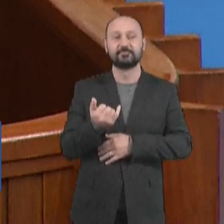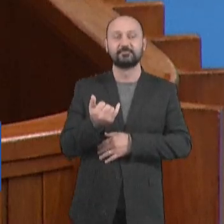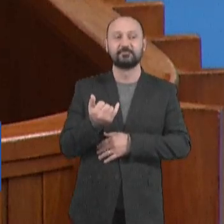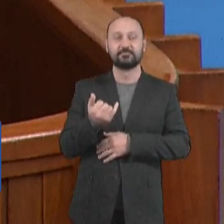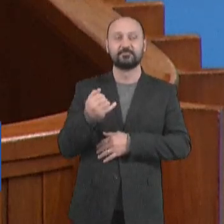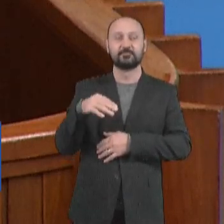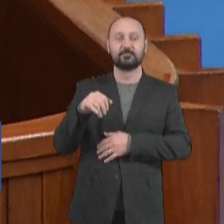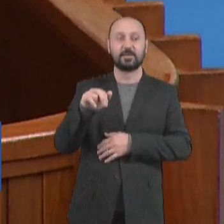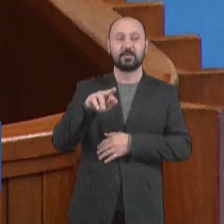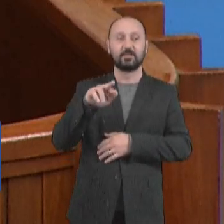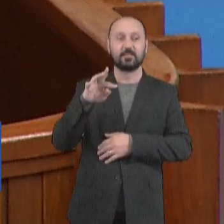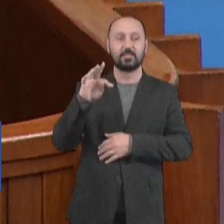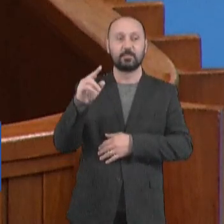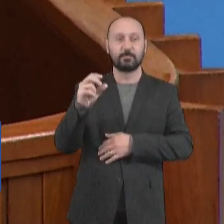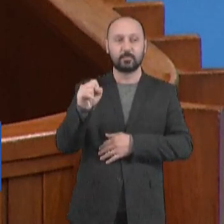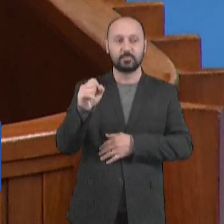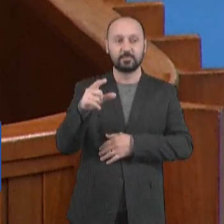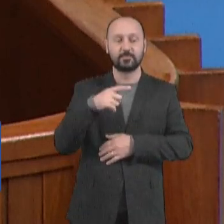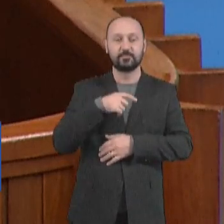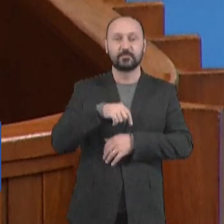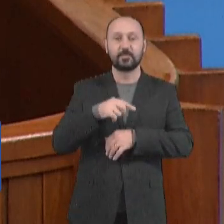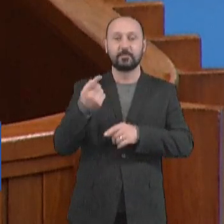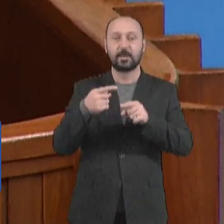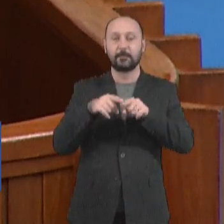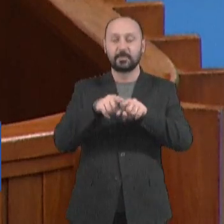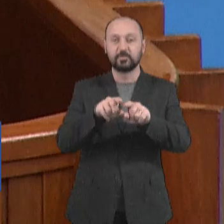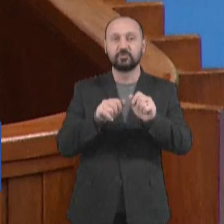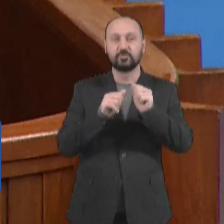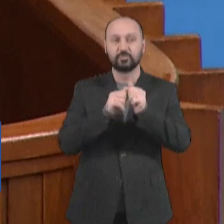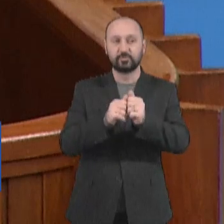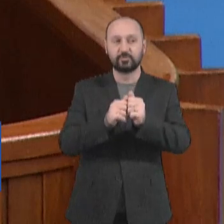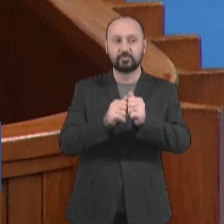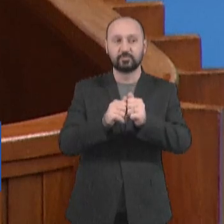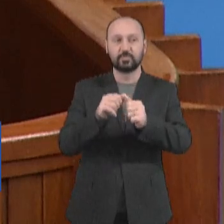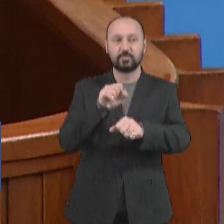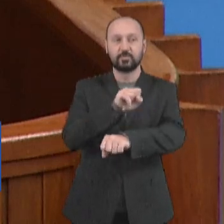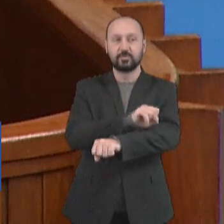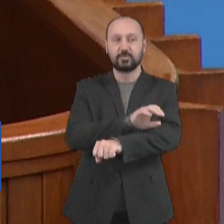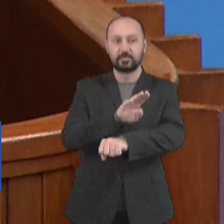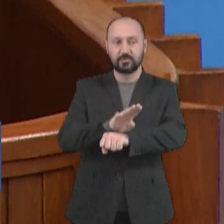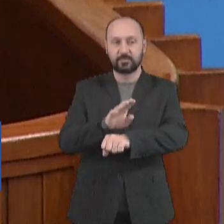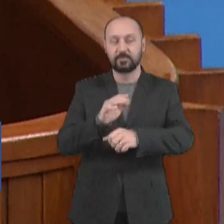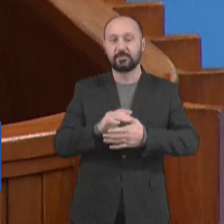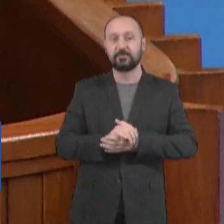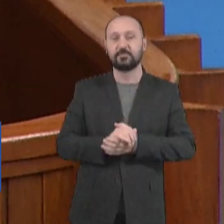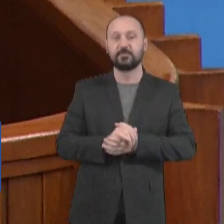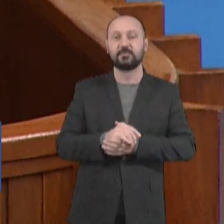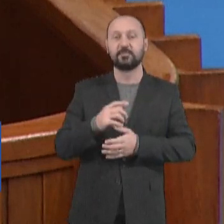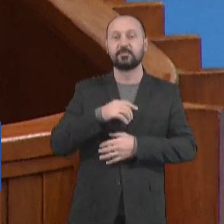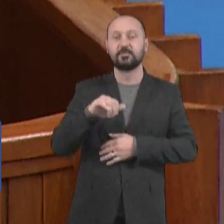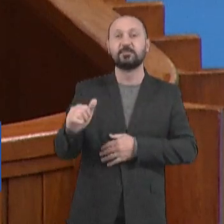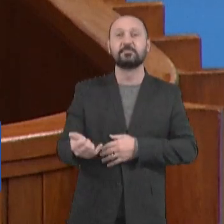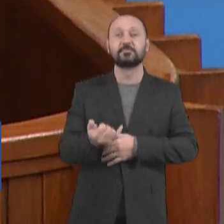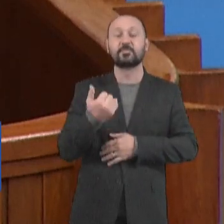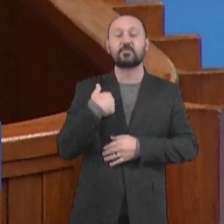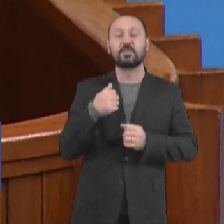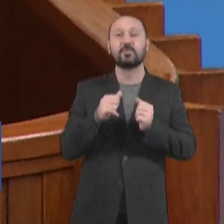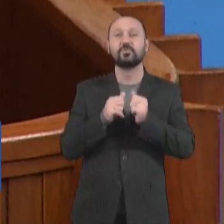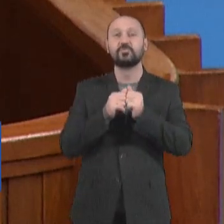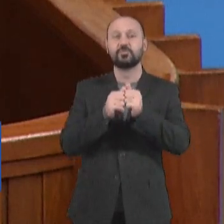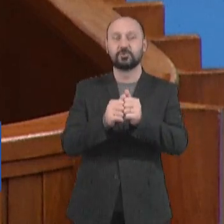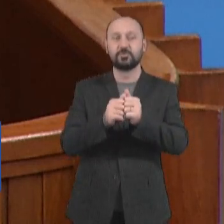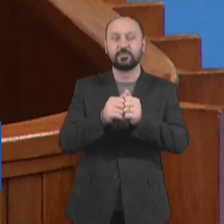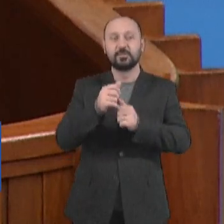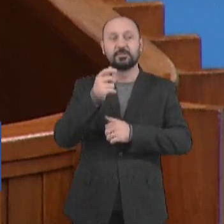Matheus aqui, obrigado Matheus por essa parceria toda aí com o Sebrae. Tive a oportunidade de estar junto,